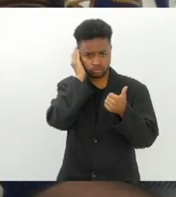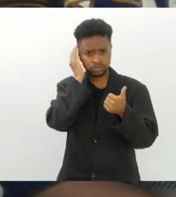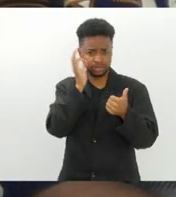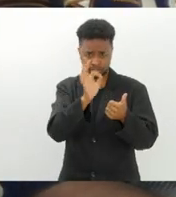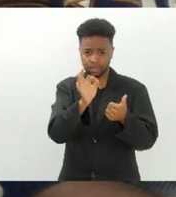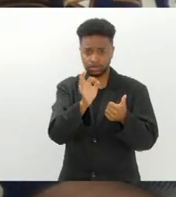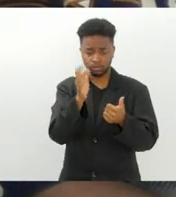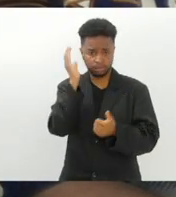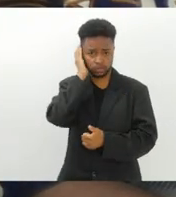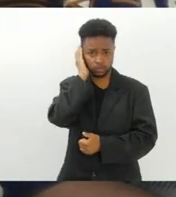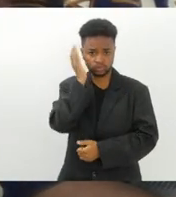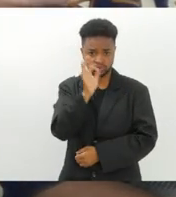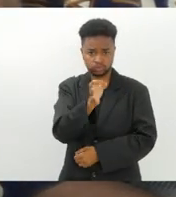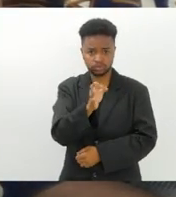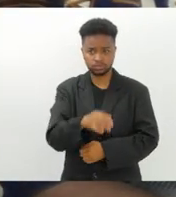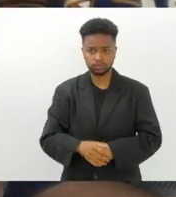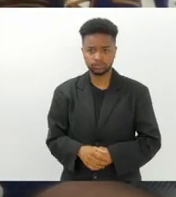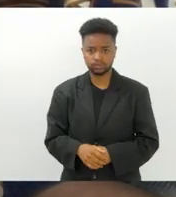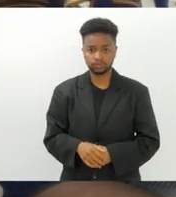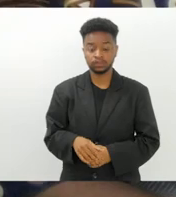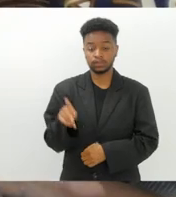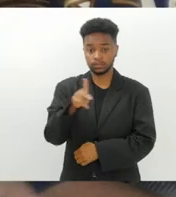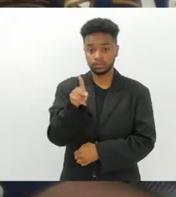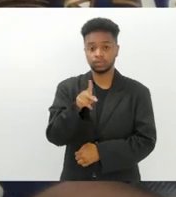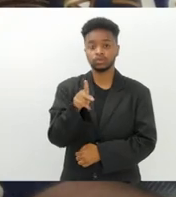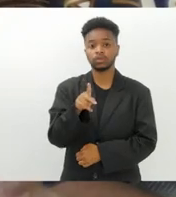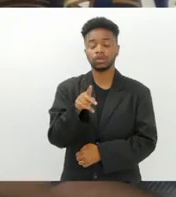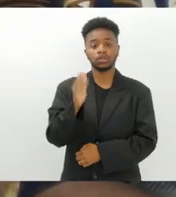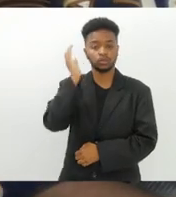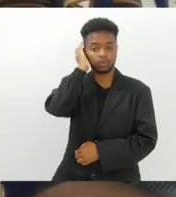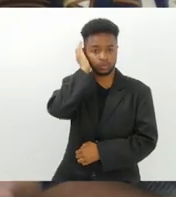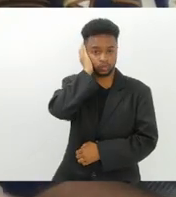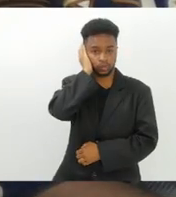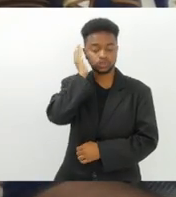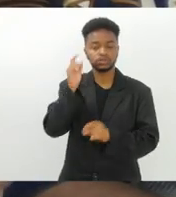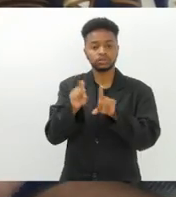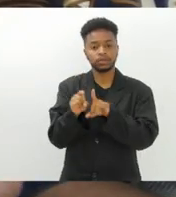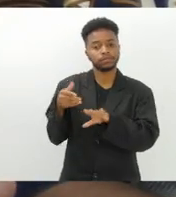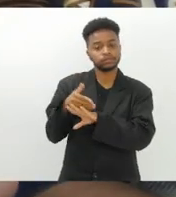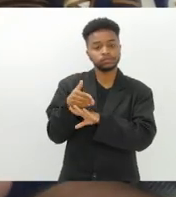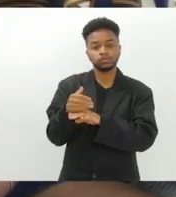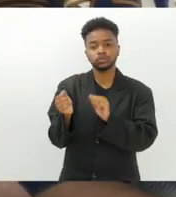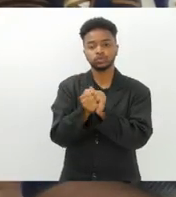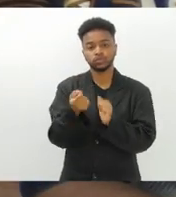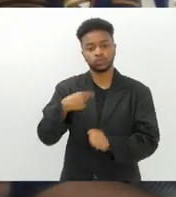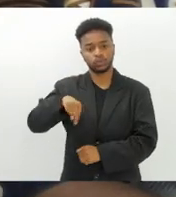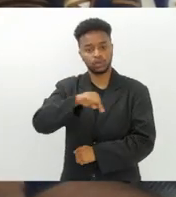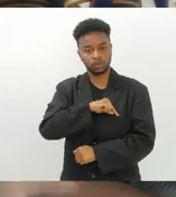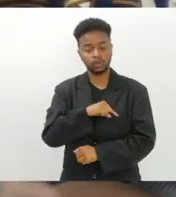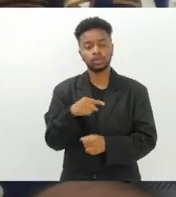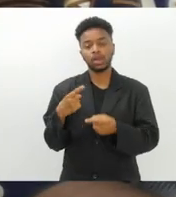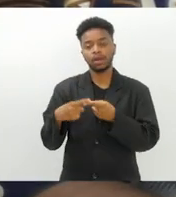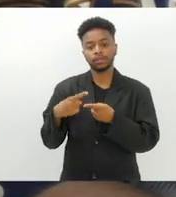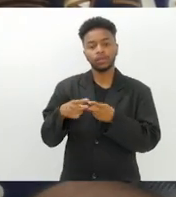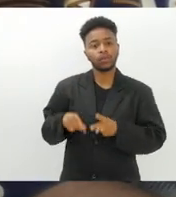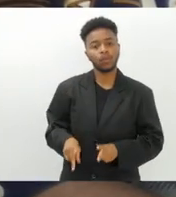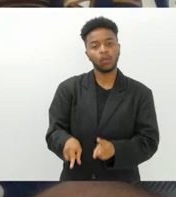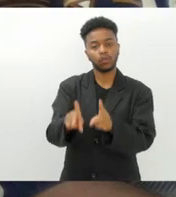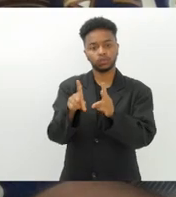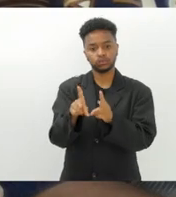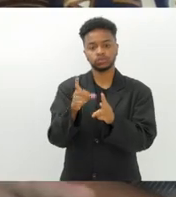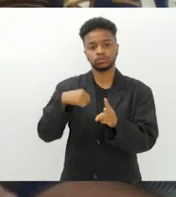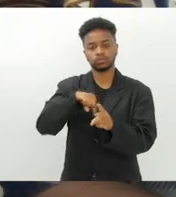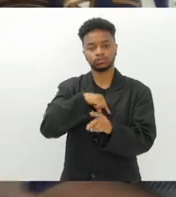Grosso. Do professor doutor Urandi, é do estado de Mato Grosso, está compondo conosco esse trio que vai dar continuidade a